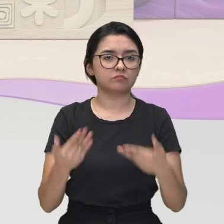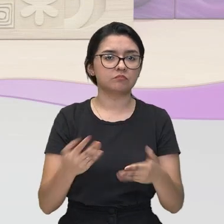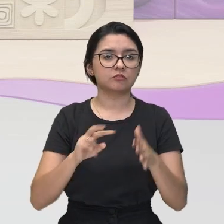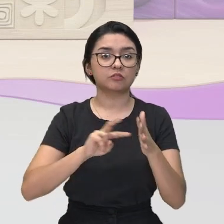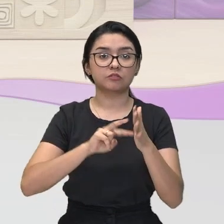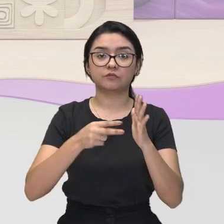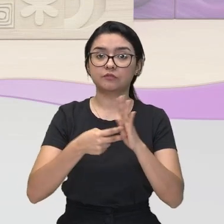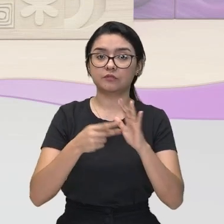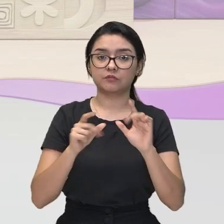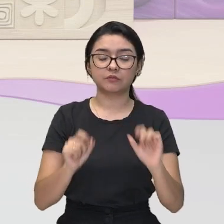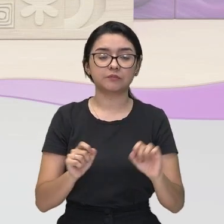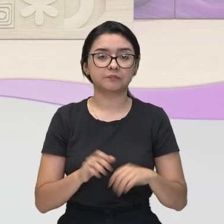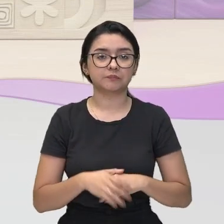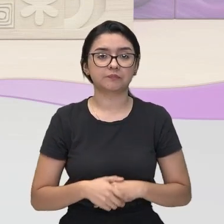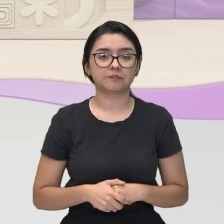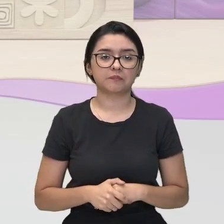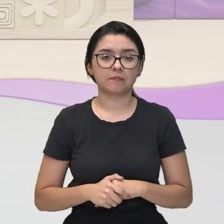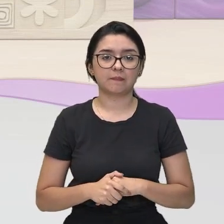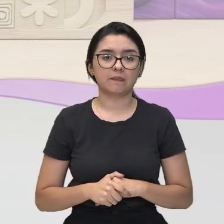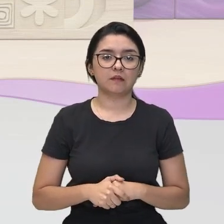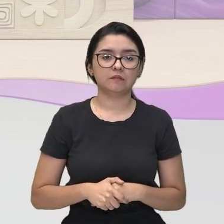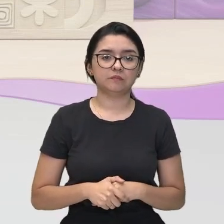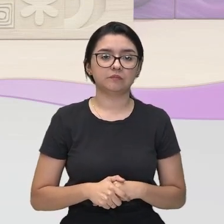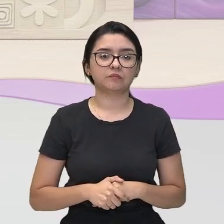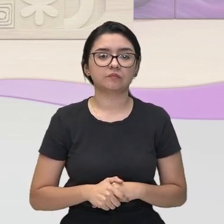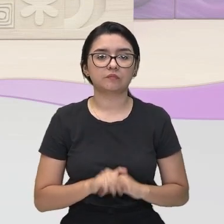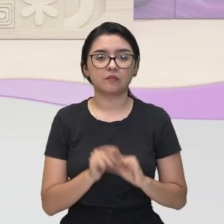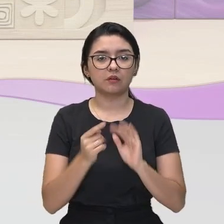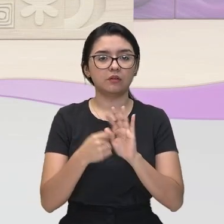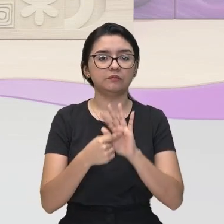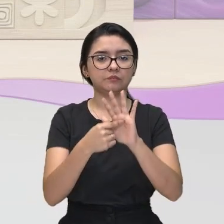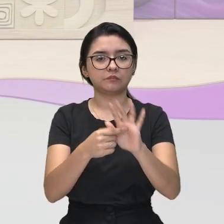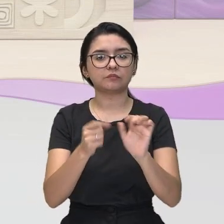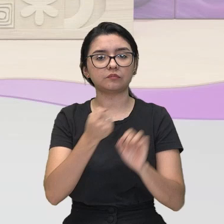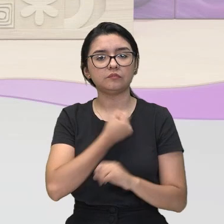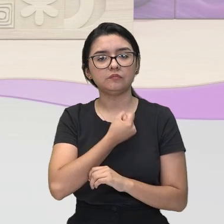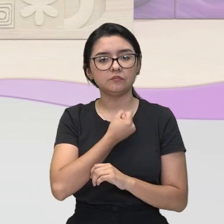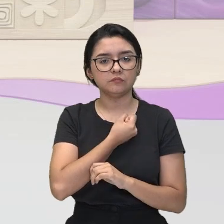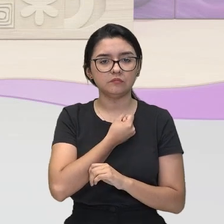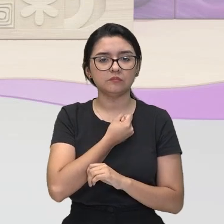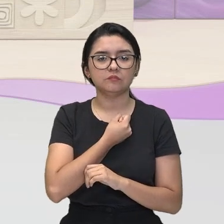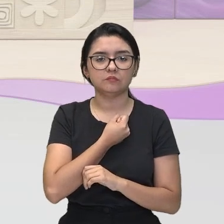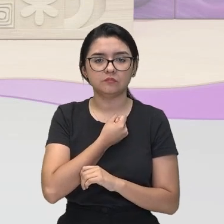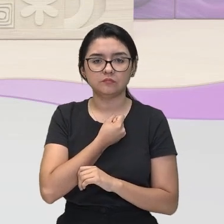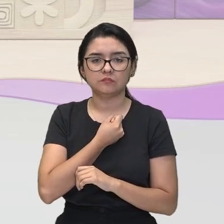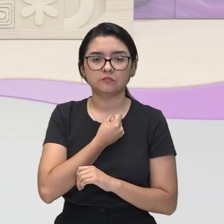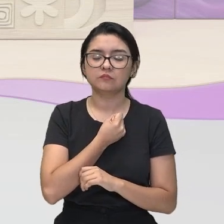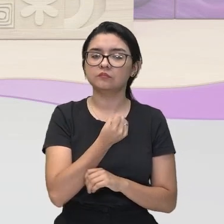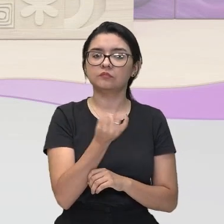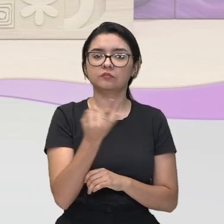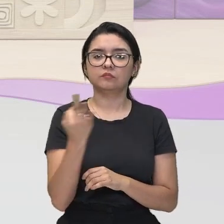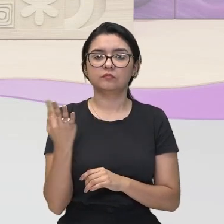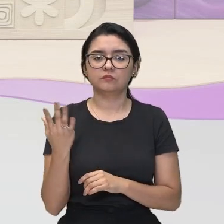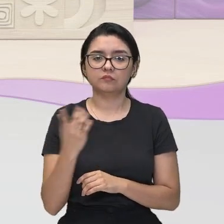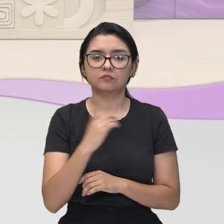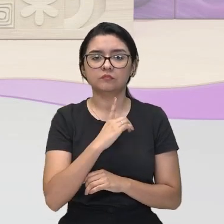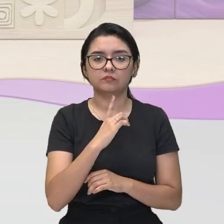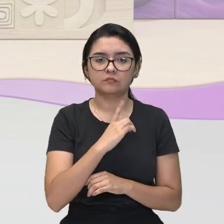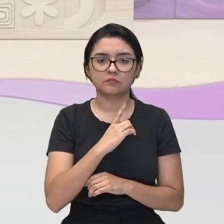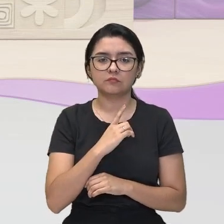significado do denominador é o seguinte, ó, ele indica o número de partes iguais em que o inteiro